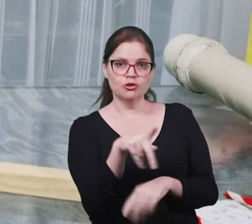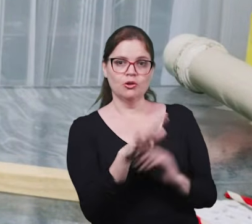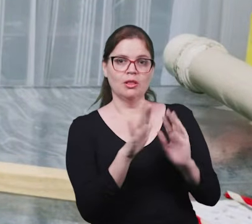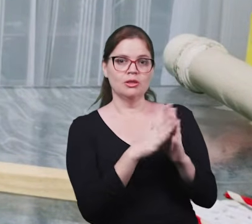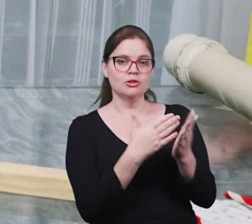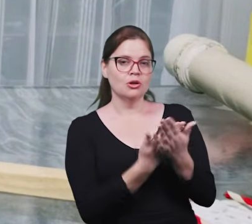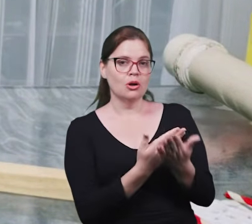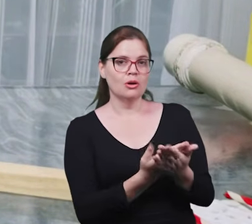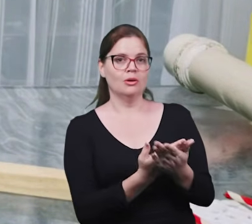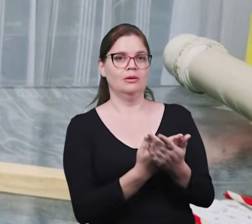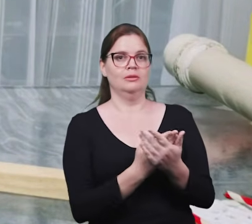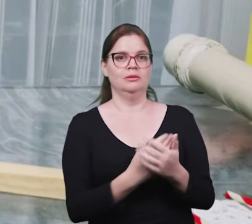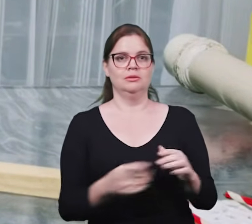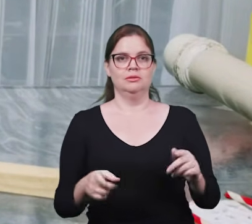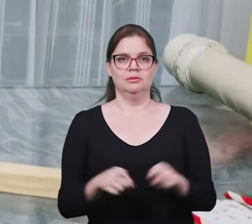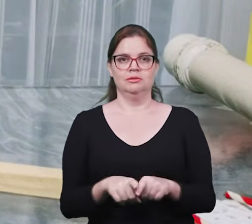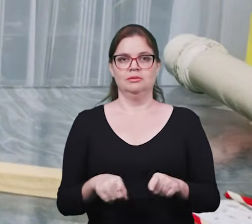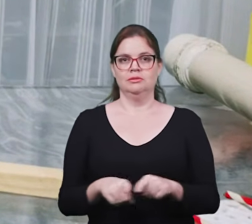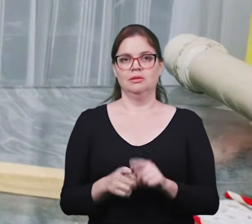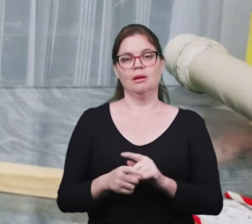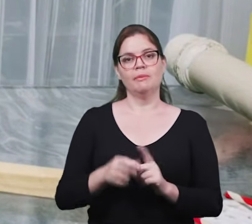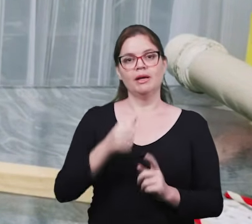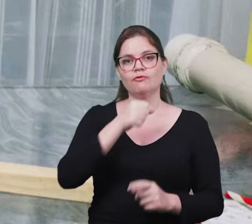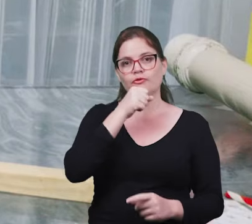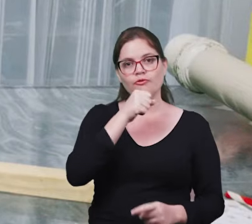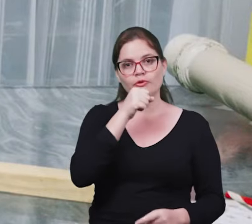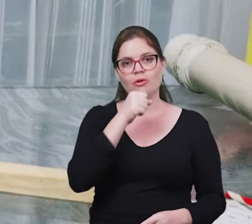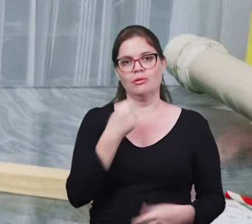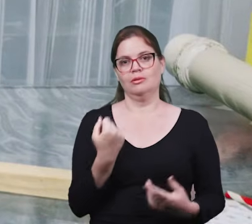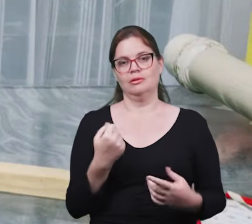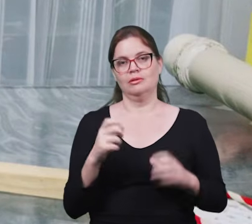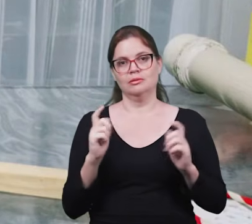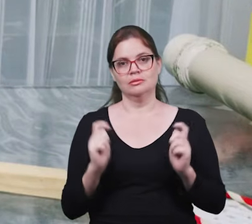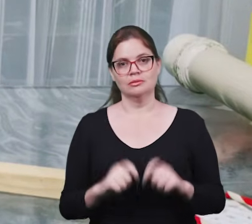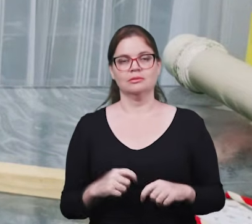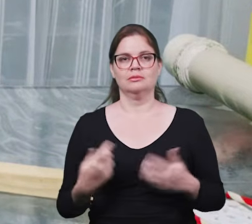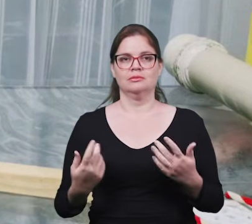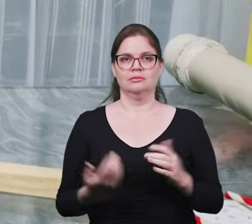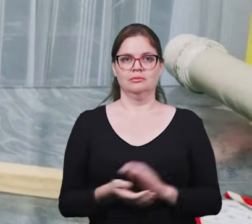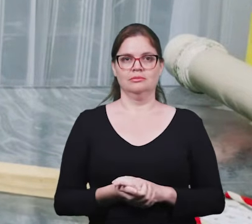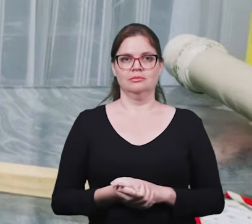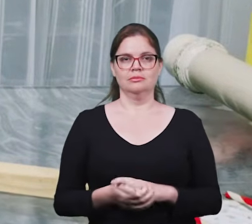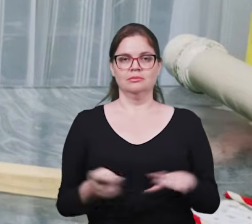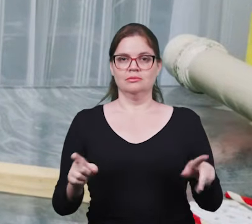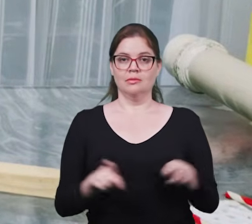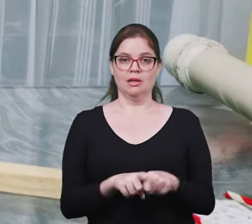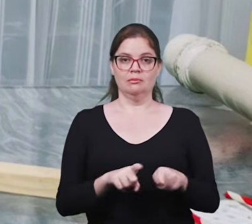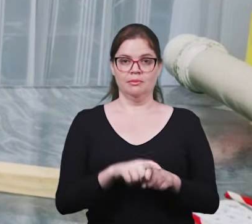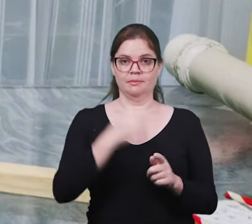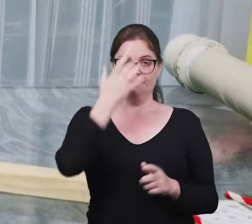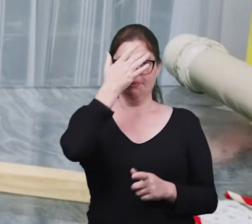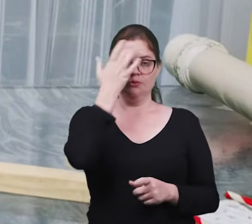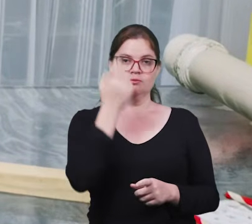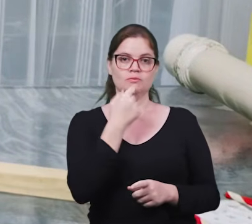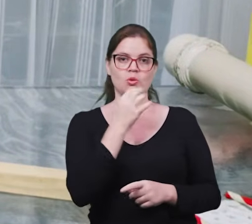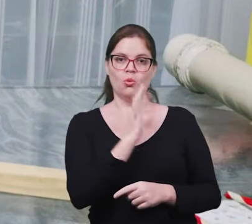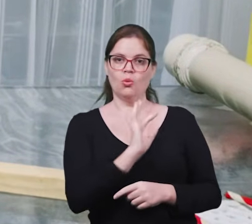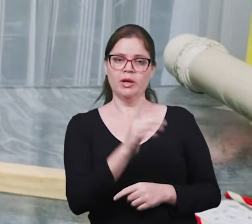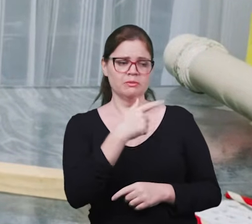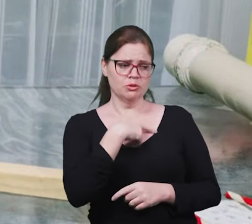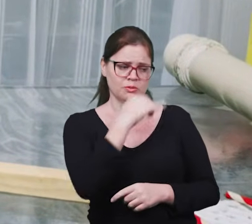professores, olha, para os nossos vovôs, vovós, os nossos conhecidos e até para quem a gente não conhece.